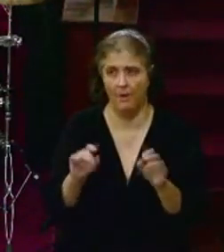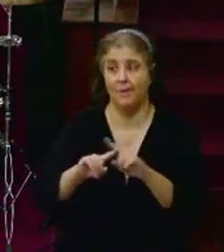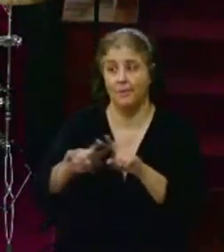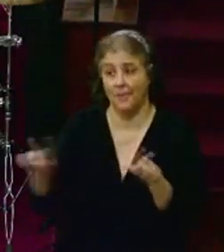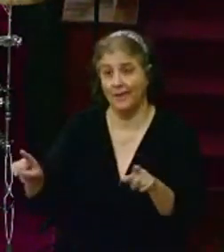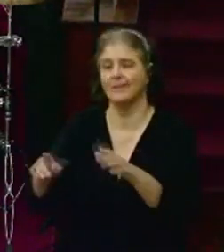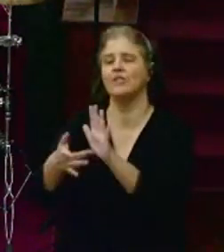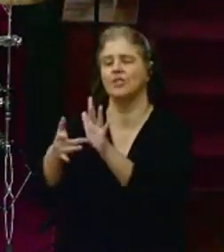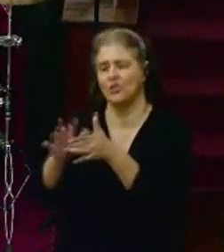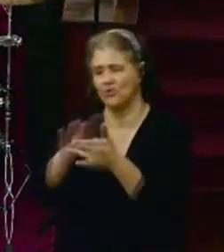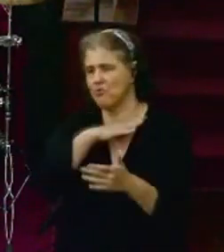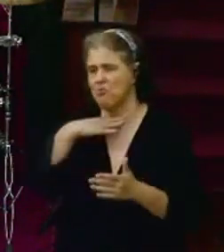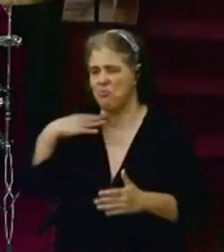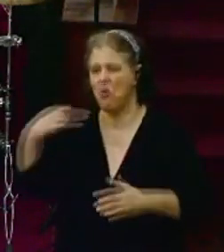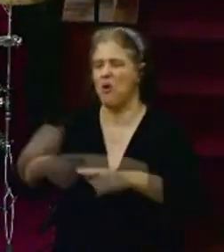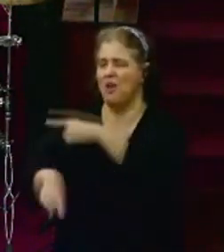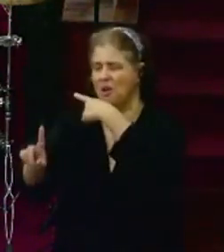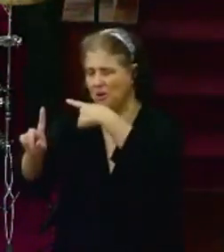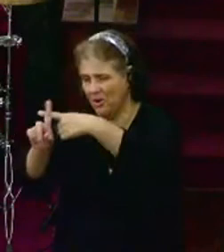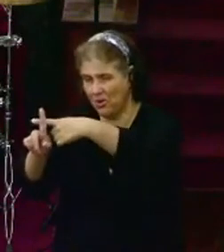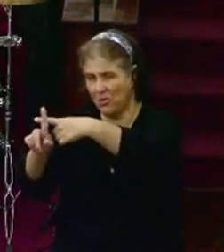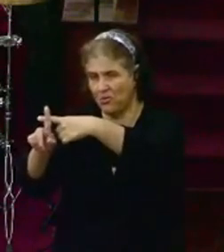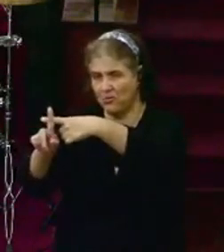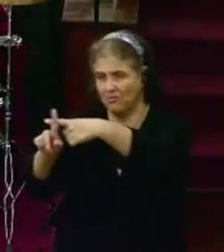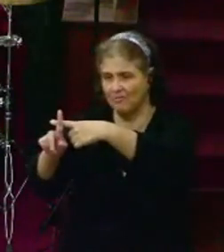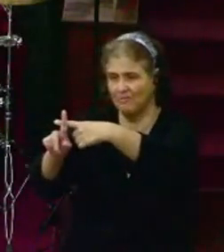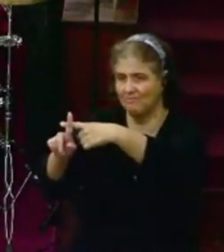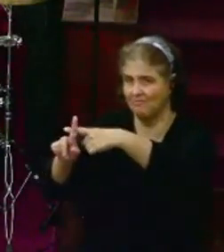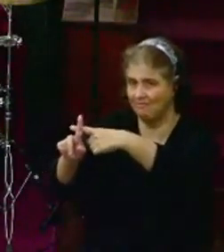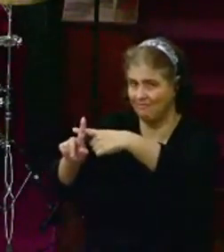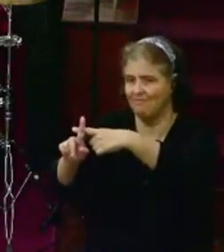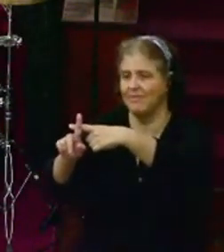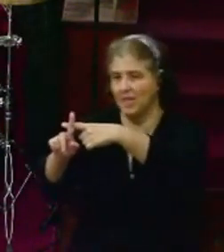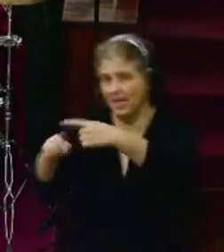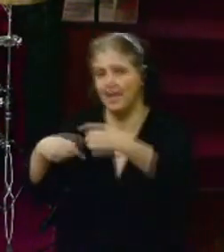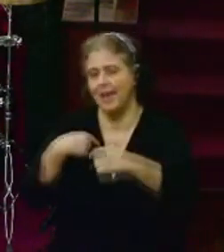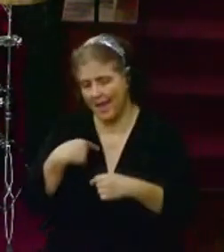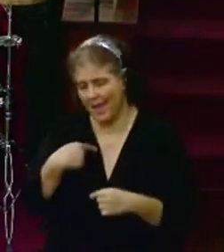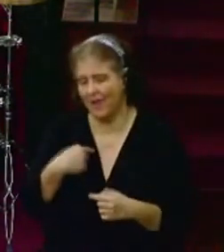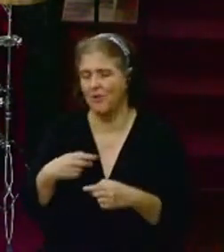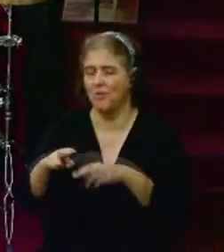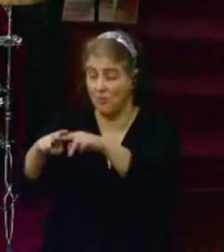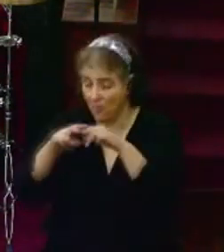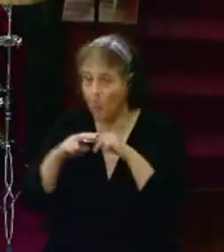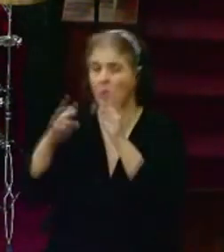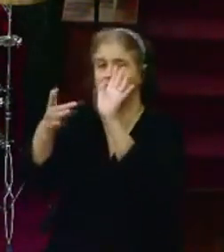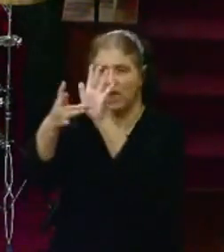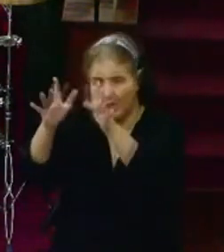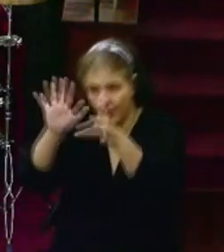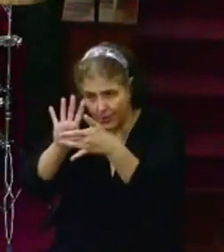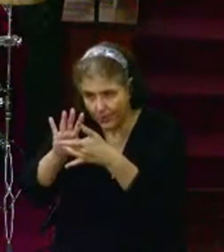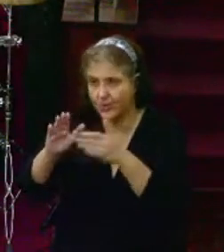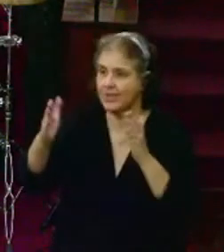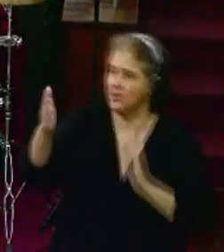Ele morreu em meu lugar, porque Ele me reconciliou com o Pai, nele eu tenho acesso ao Pai, eu sou digno, na